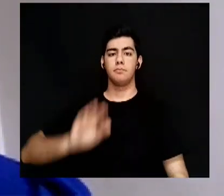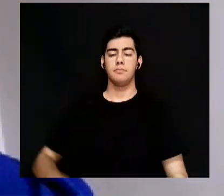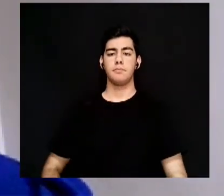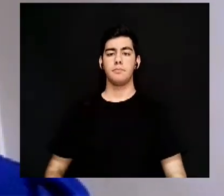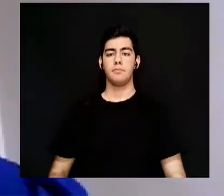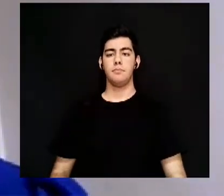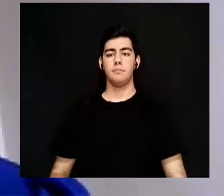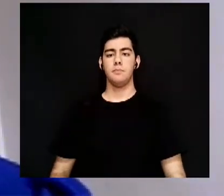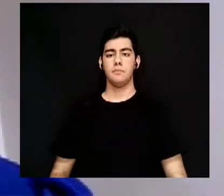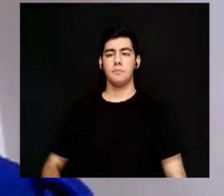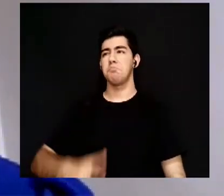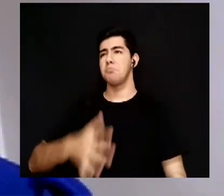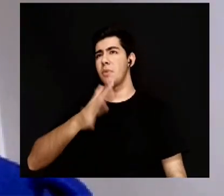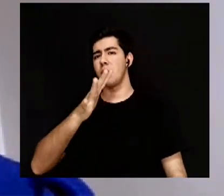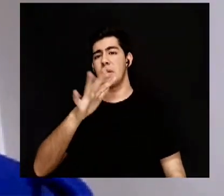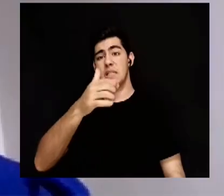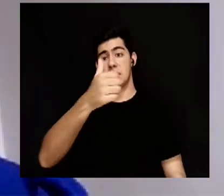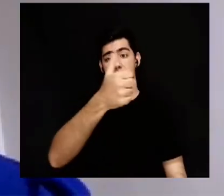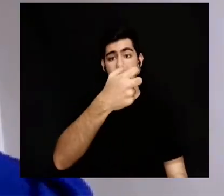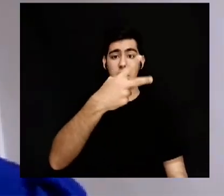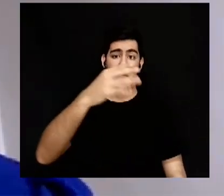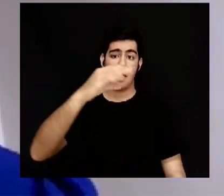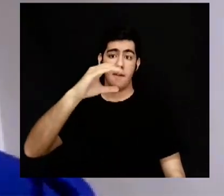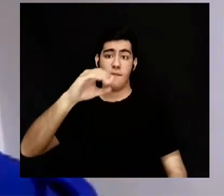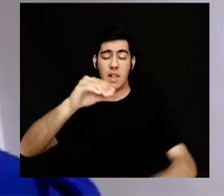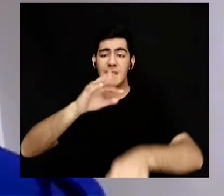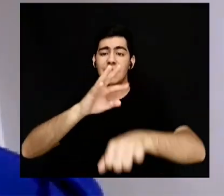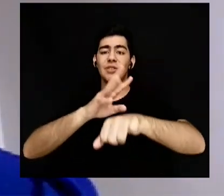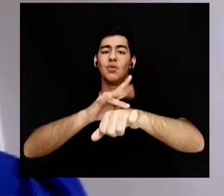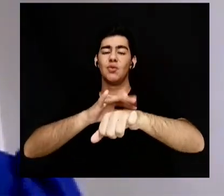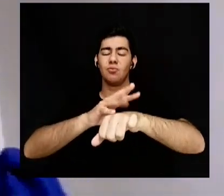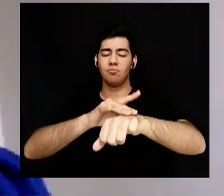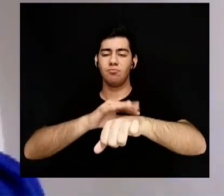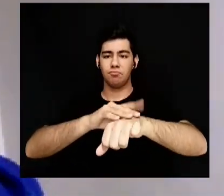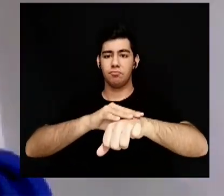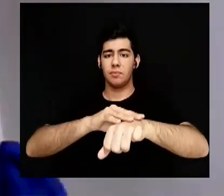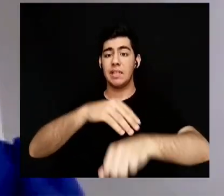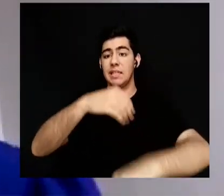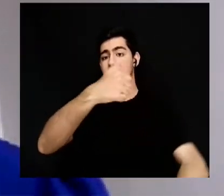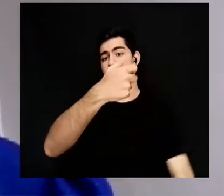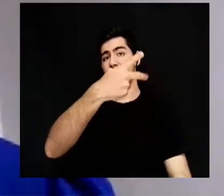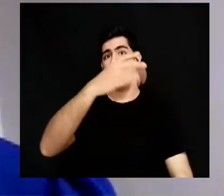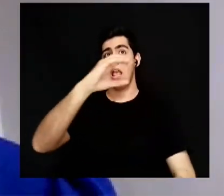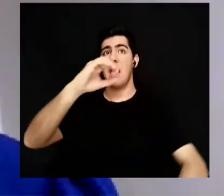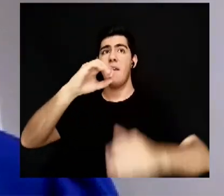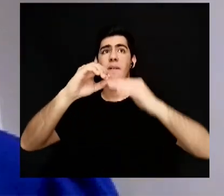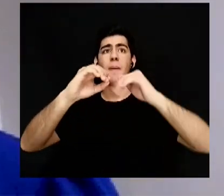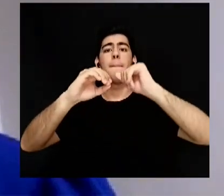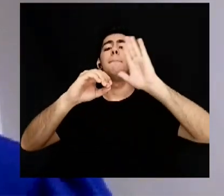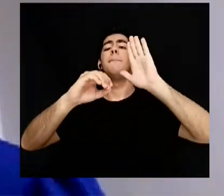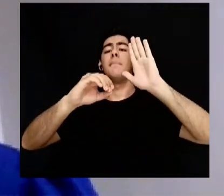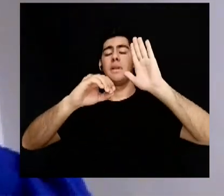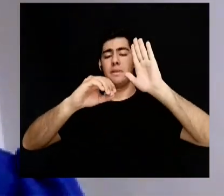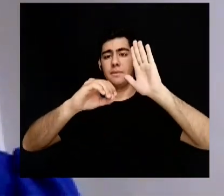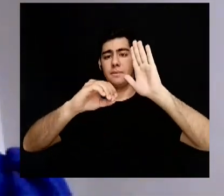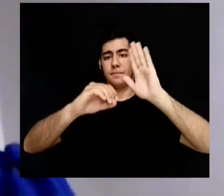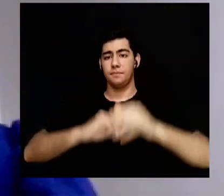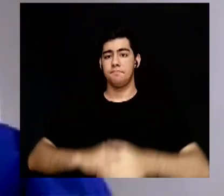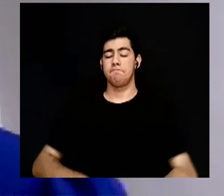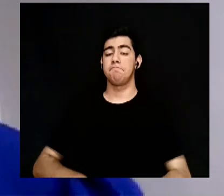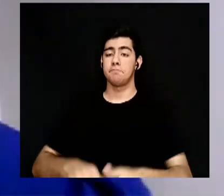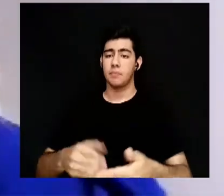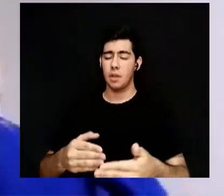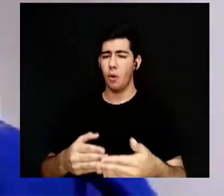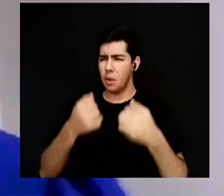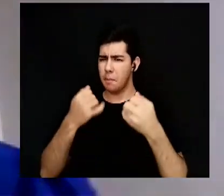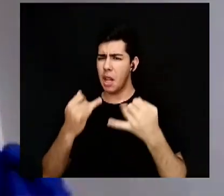120 doenças. Uau! Mais de 120 doenças. Então, eu vou falar, né, as mais